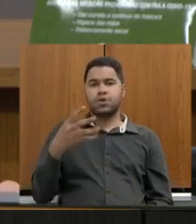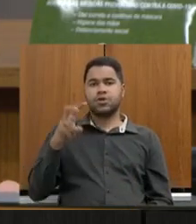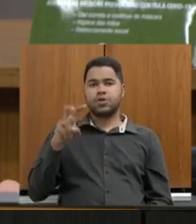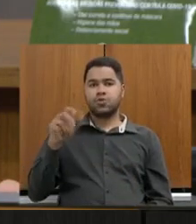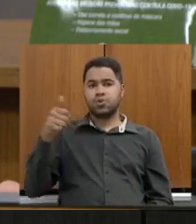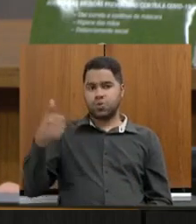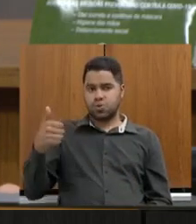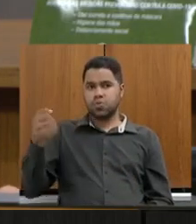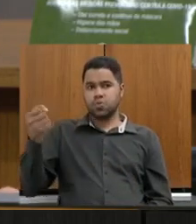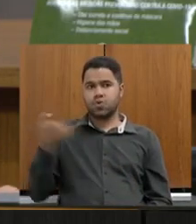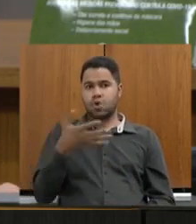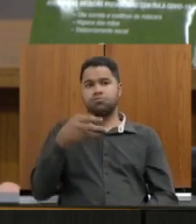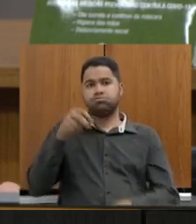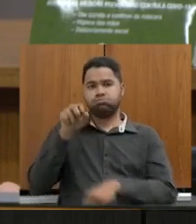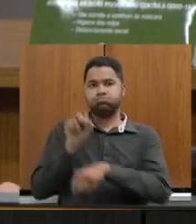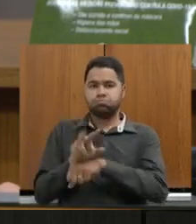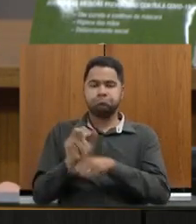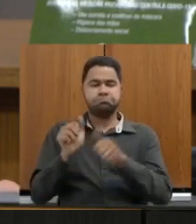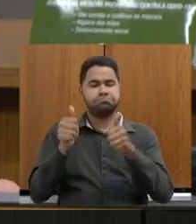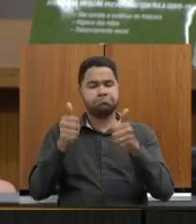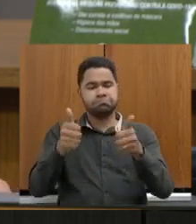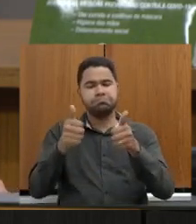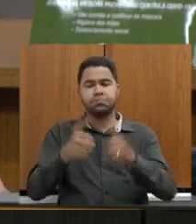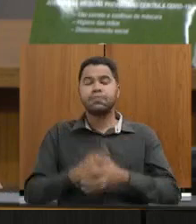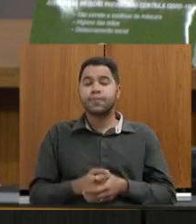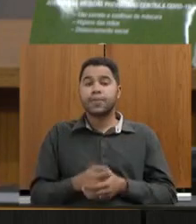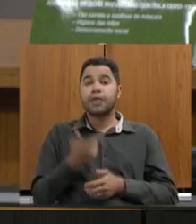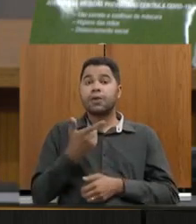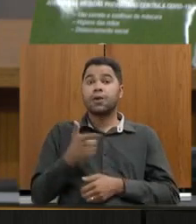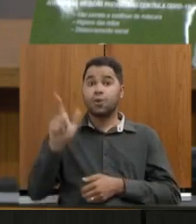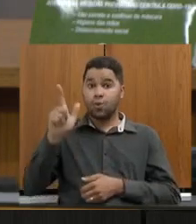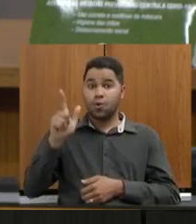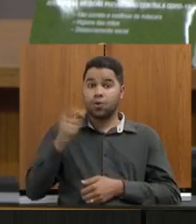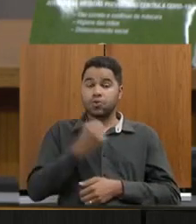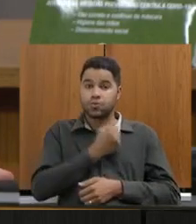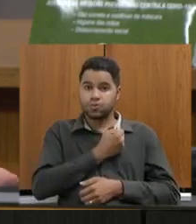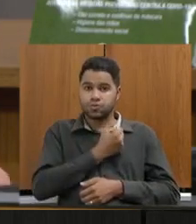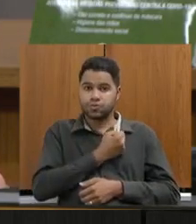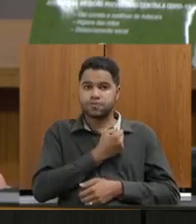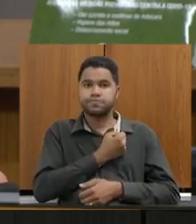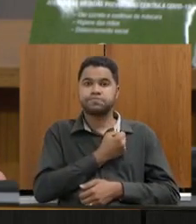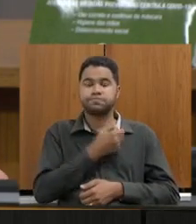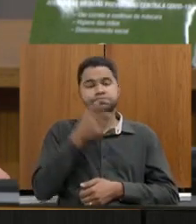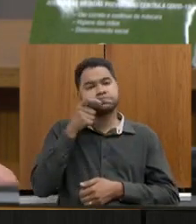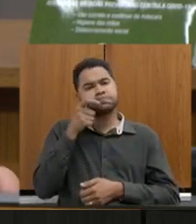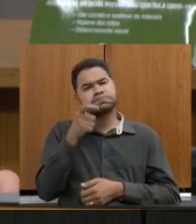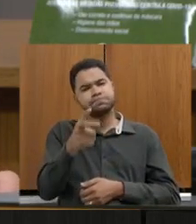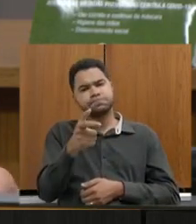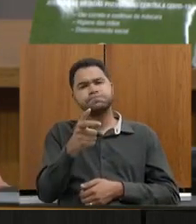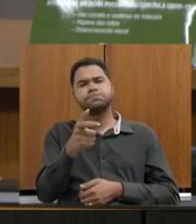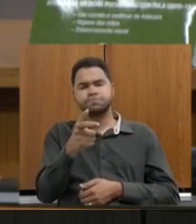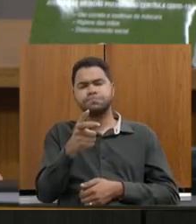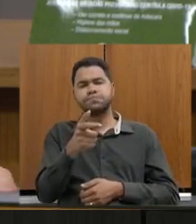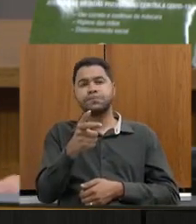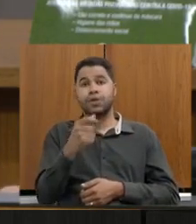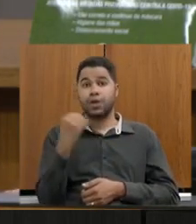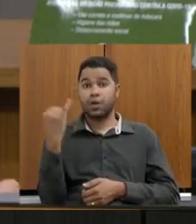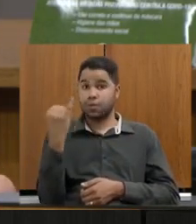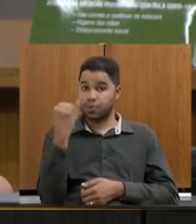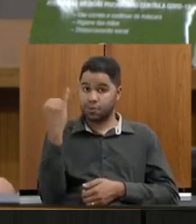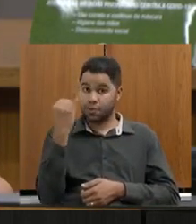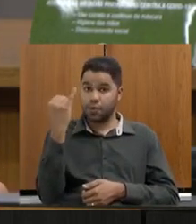1451 pois bem um outro número interessante que é